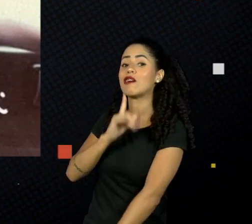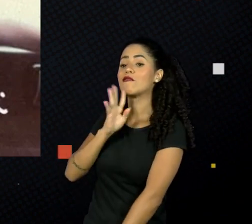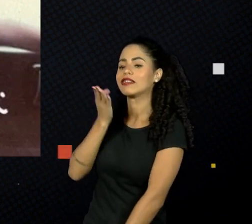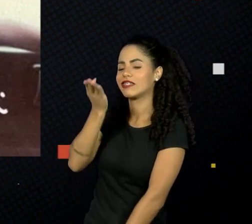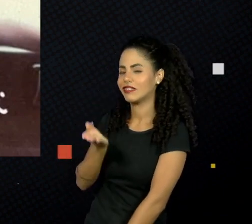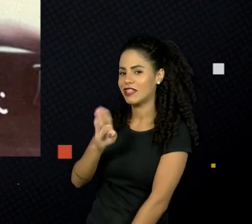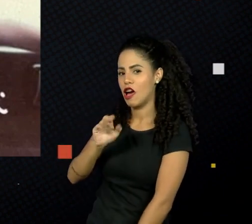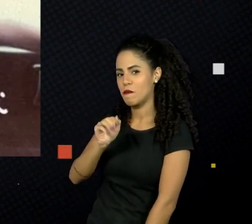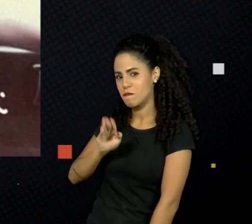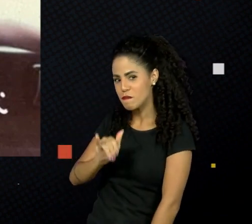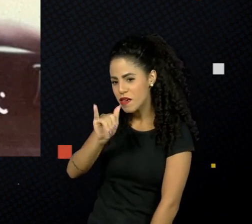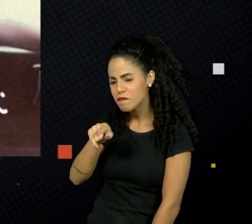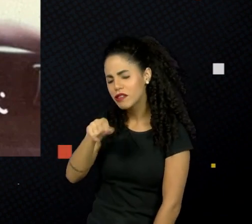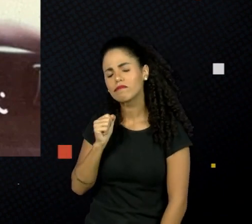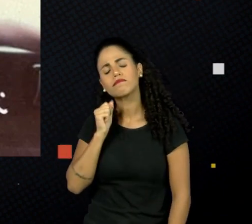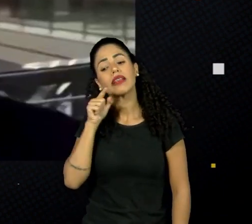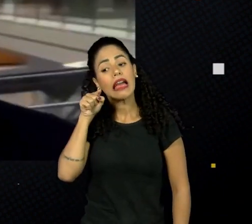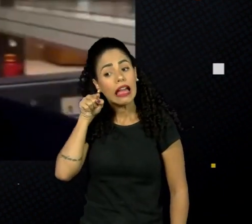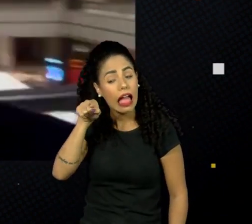ela tava